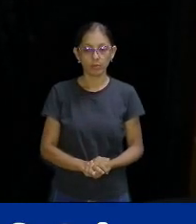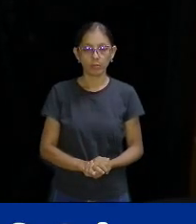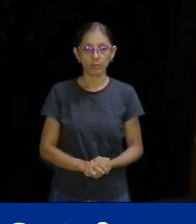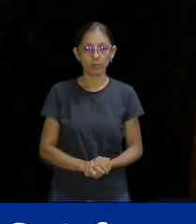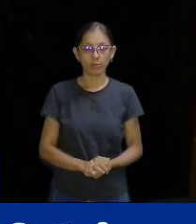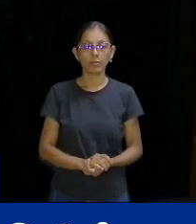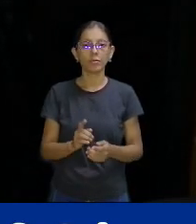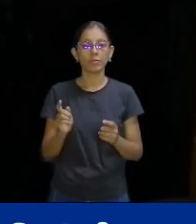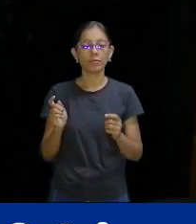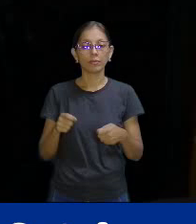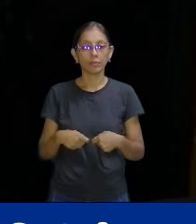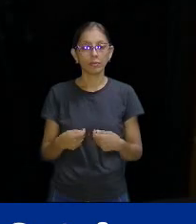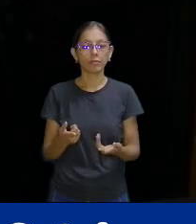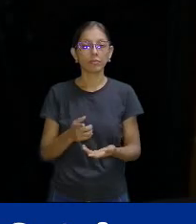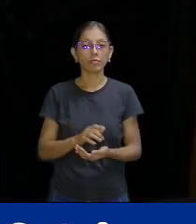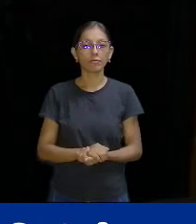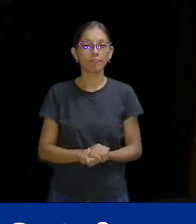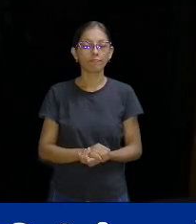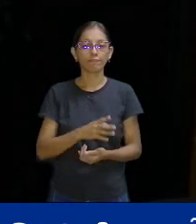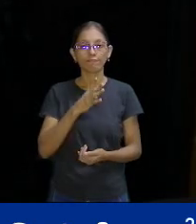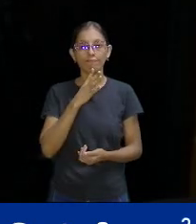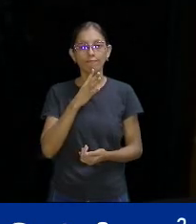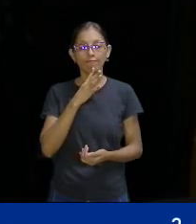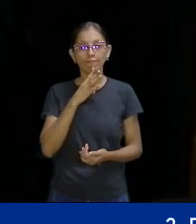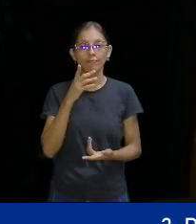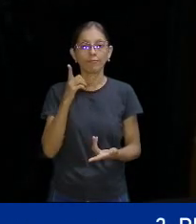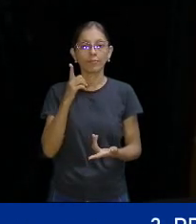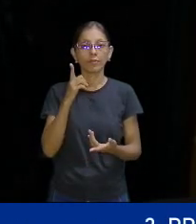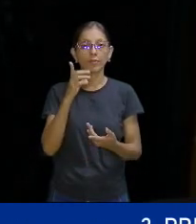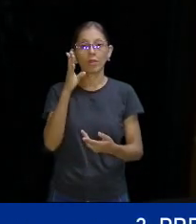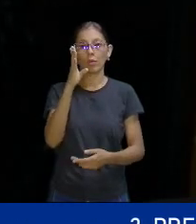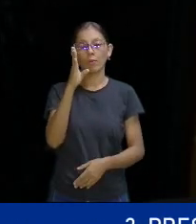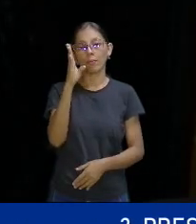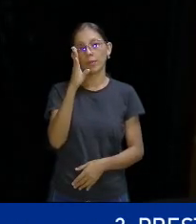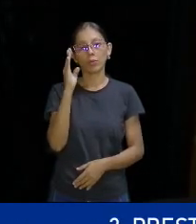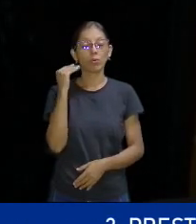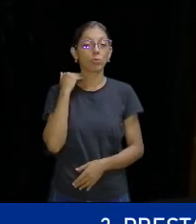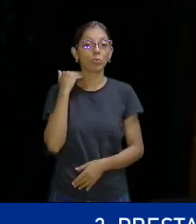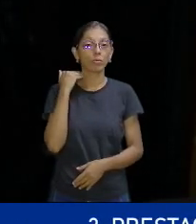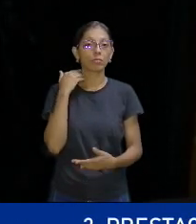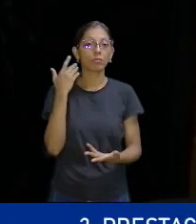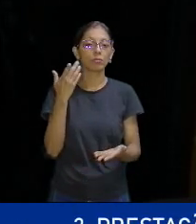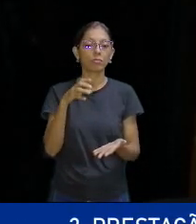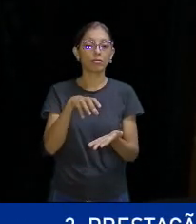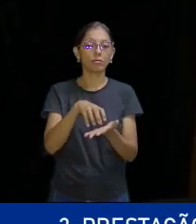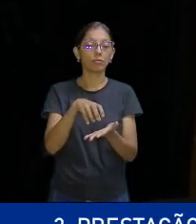carteira comercial conhecida pelo Banco Central e que atendam à obrigação do artigo 13 desta